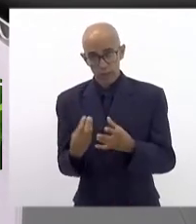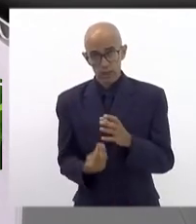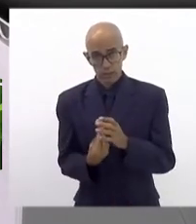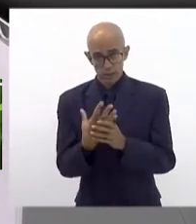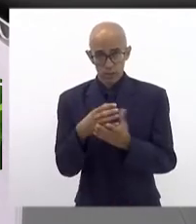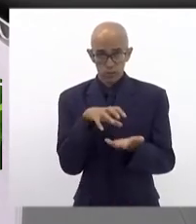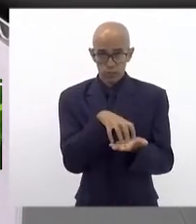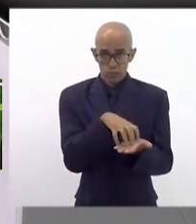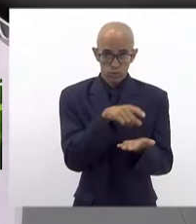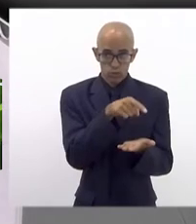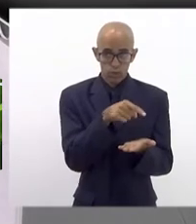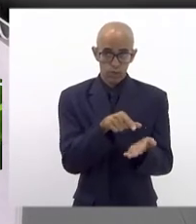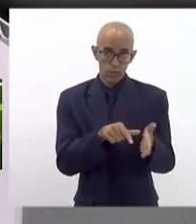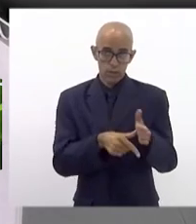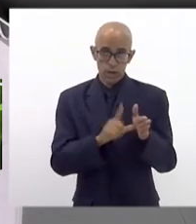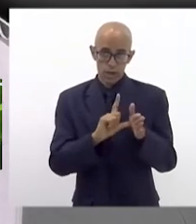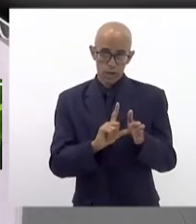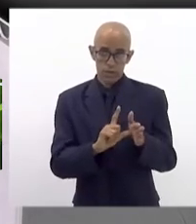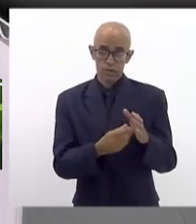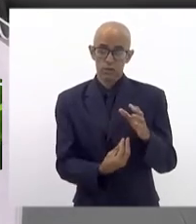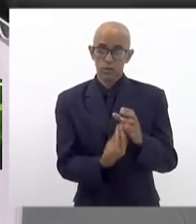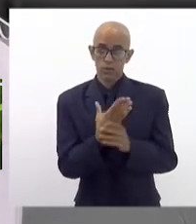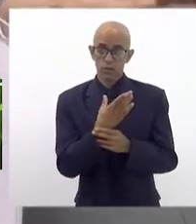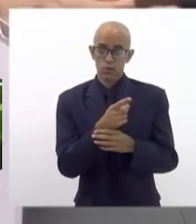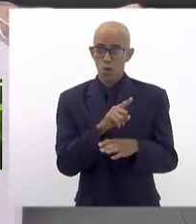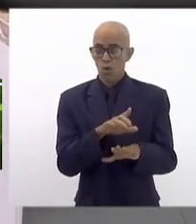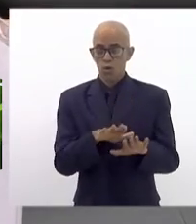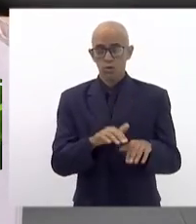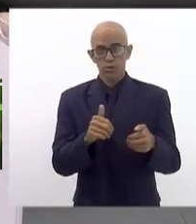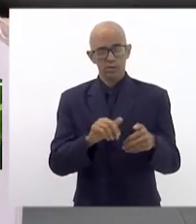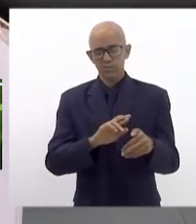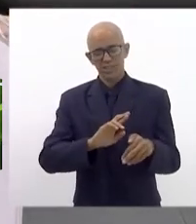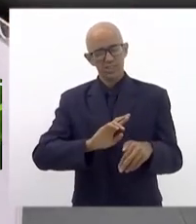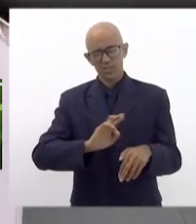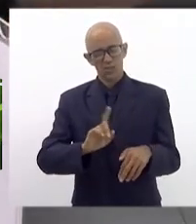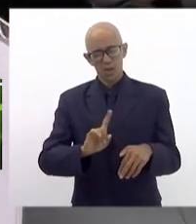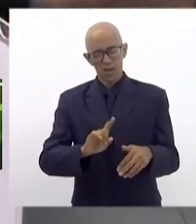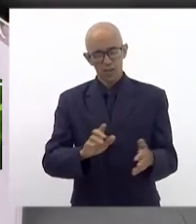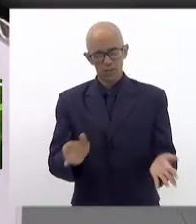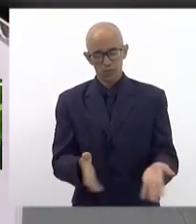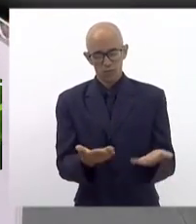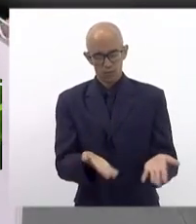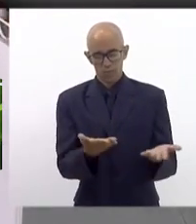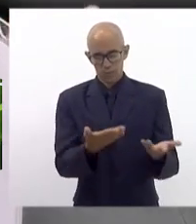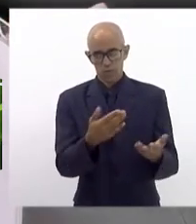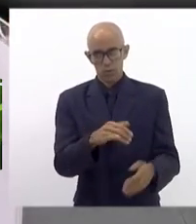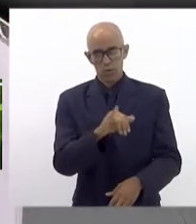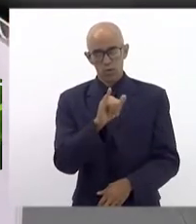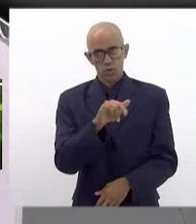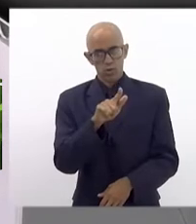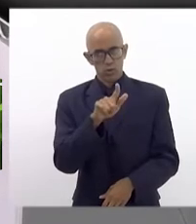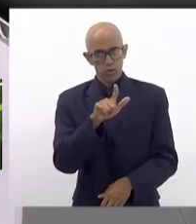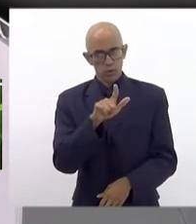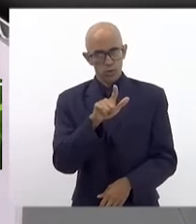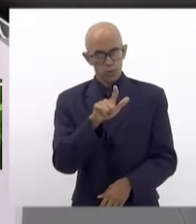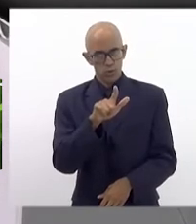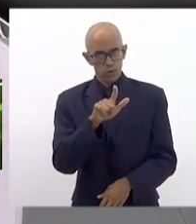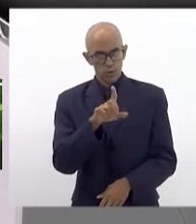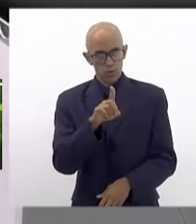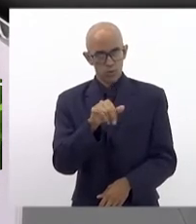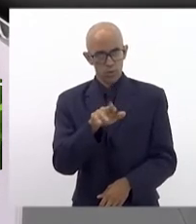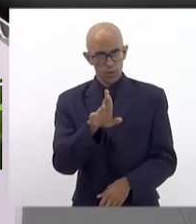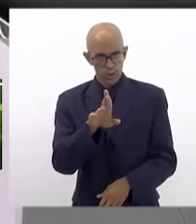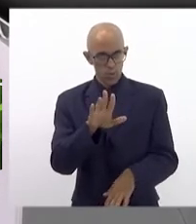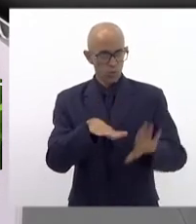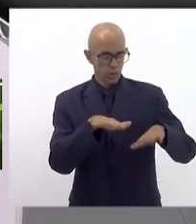se adiantou e criou uma agência que não tinha nada de agência de fomento, né? Ildeu deve se lembrar muito bem disso.